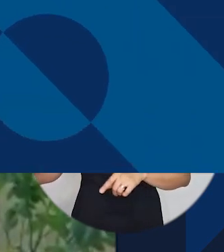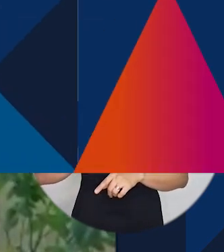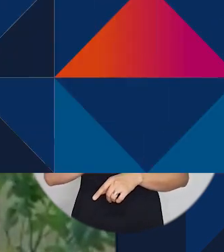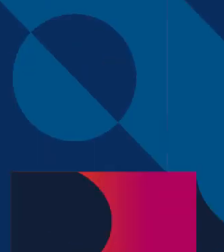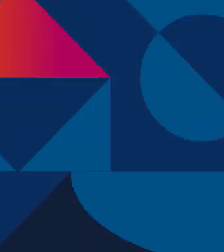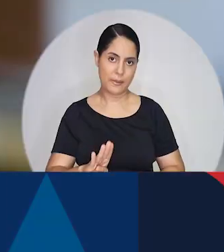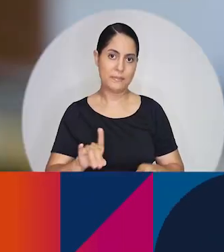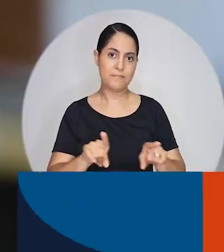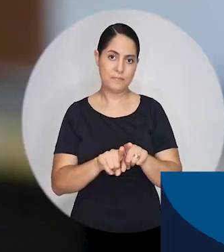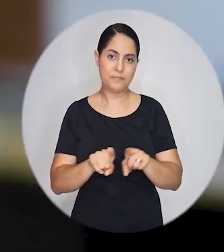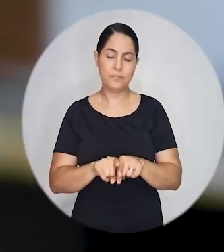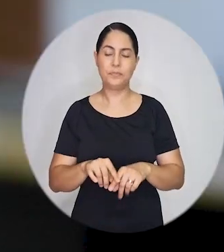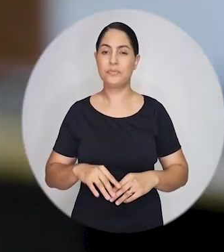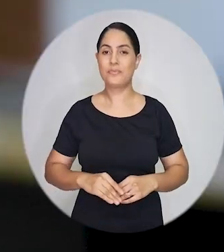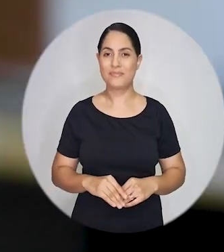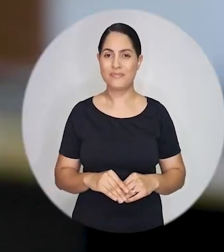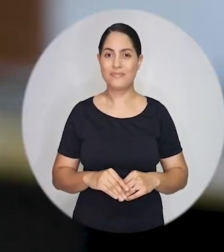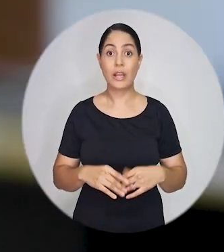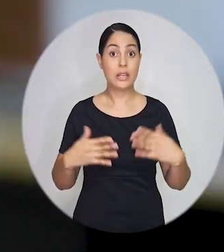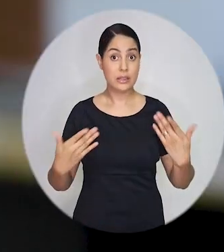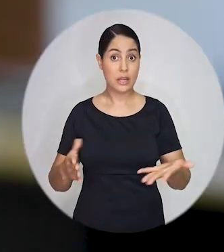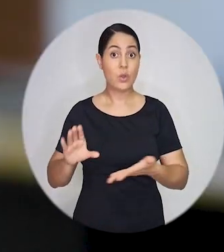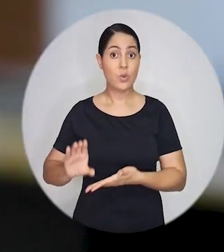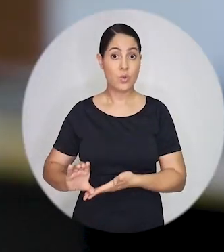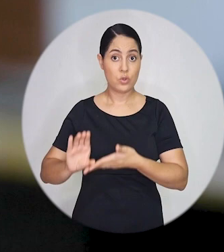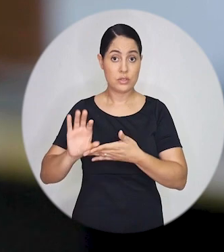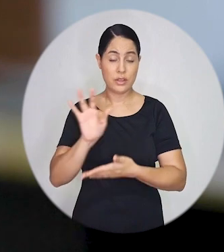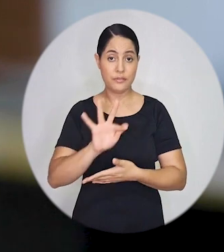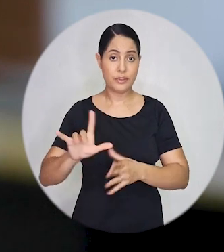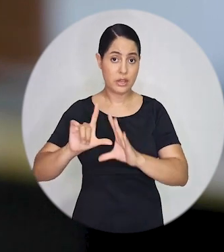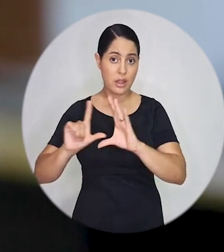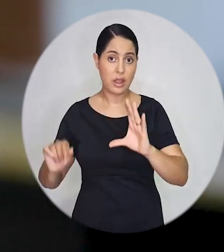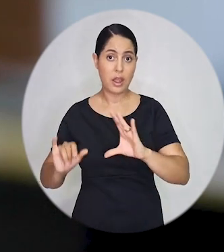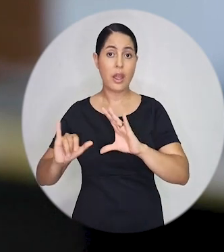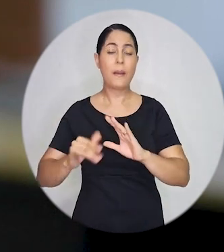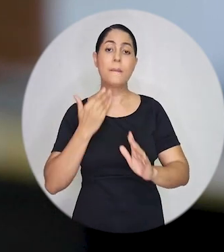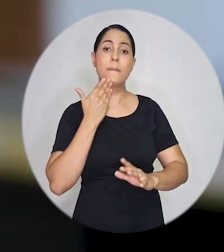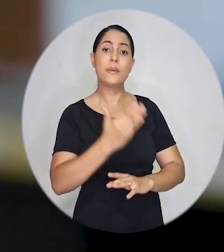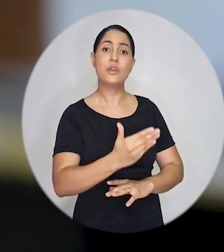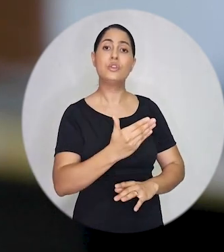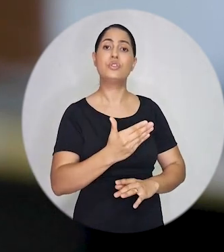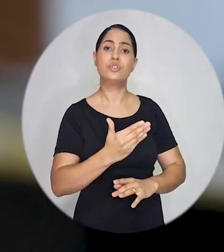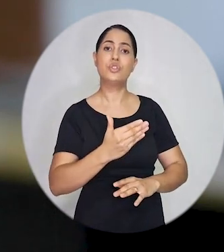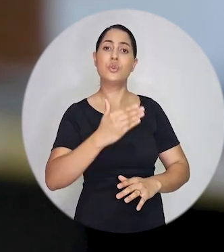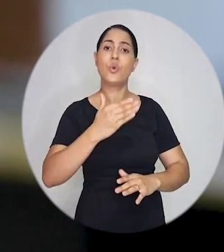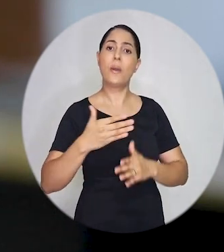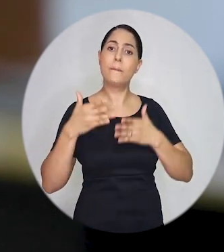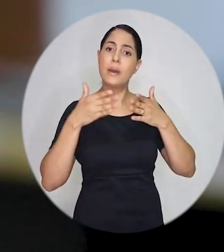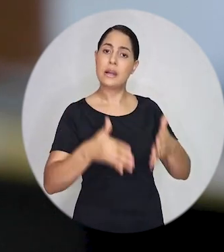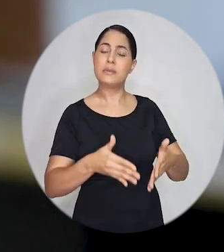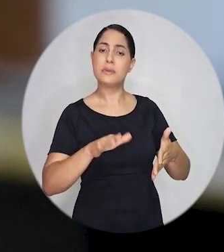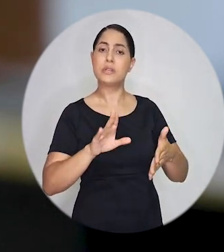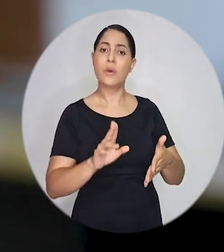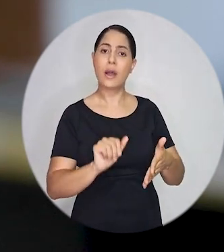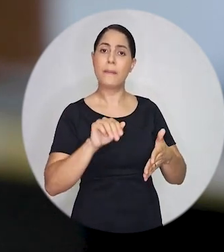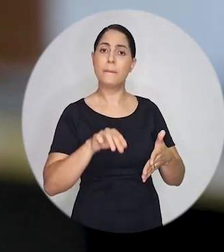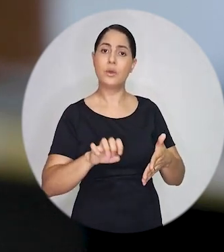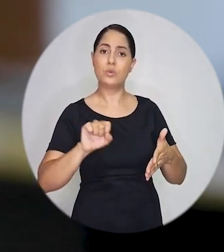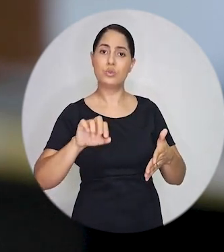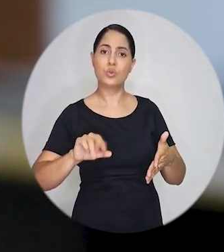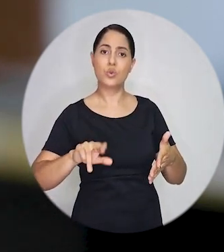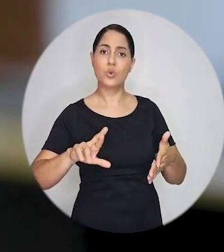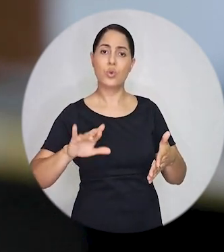nossa OAB. O Conselho Federal protocolou o pedido de ingresso como amicus curiae na arguição de descumprimento de